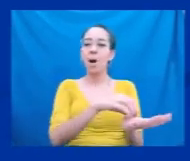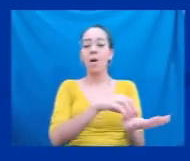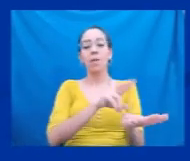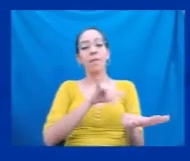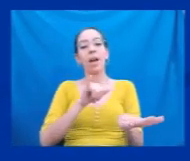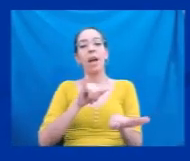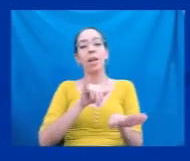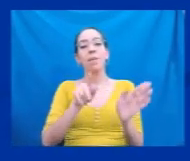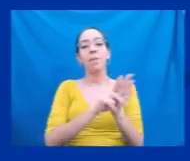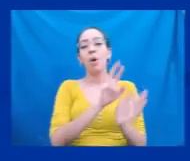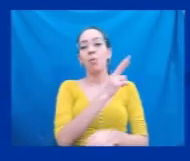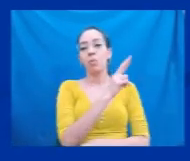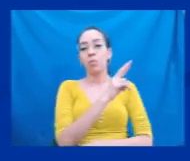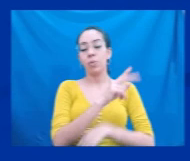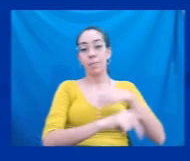da Rússia.